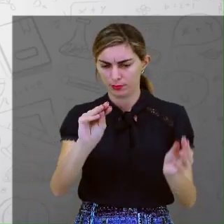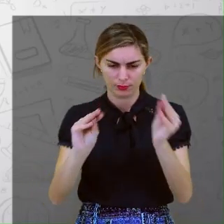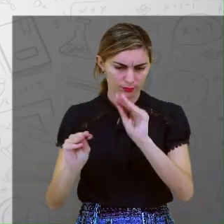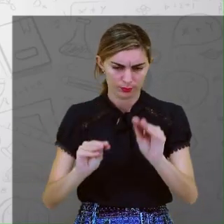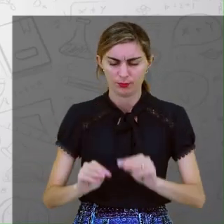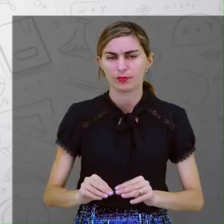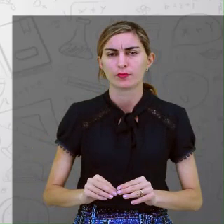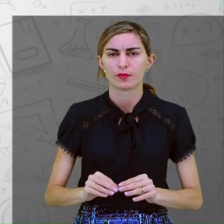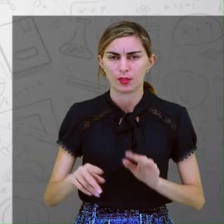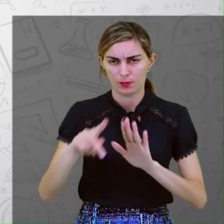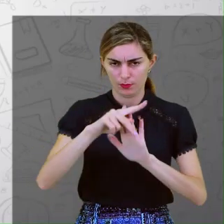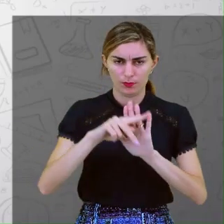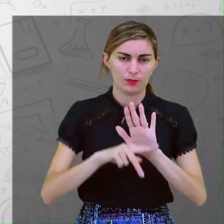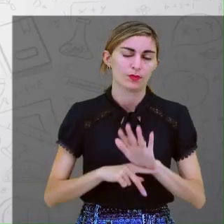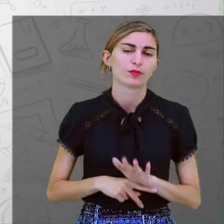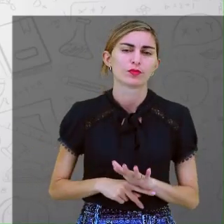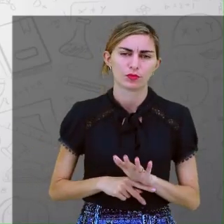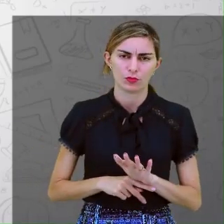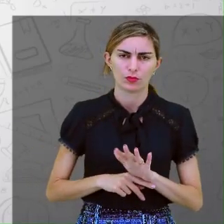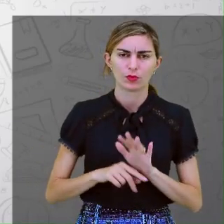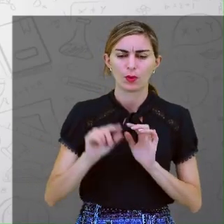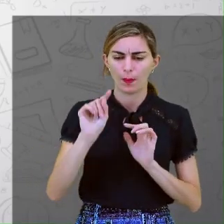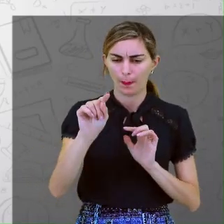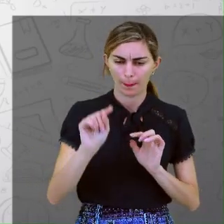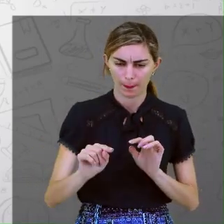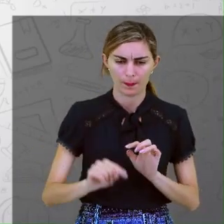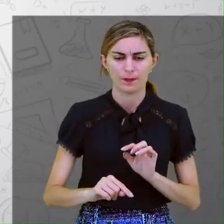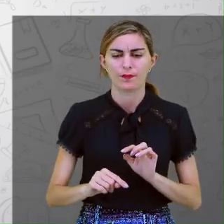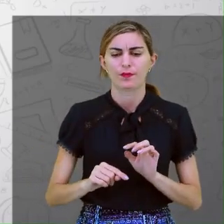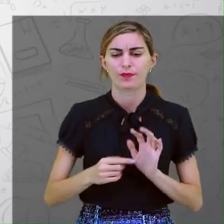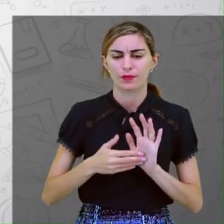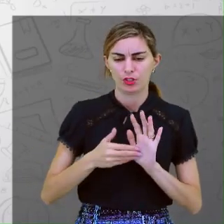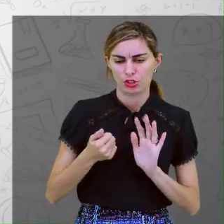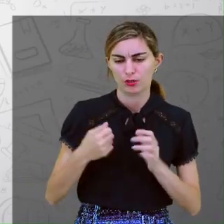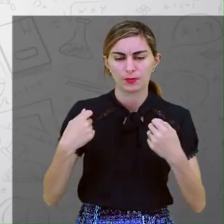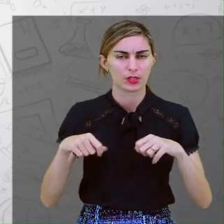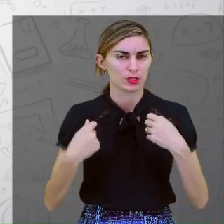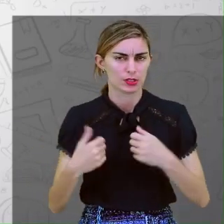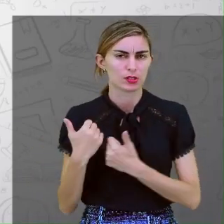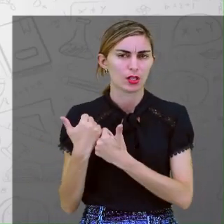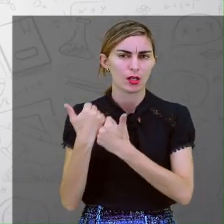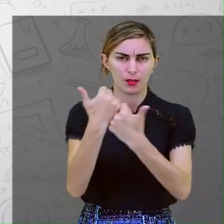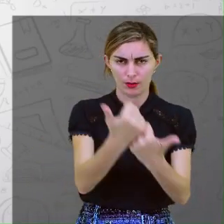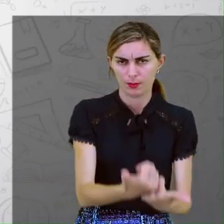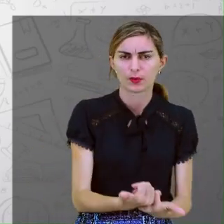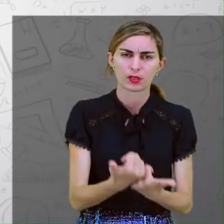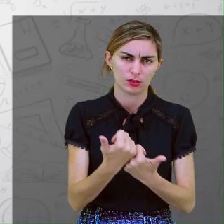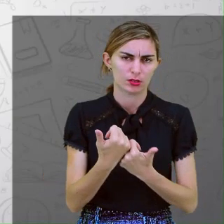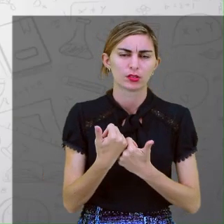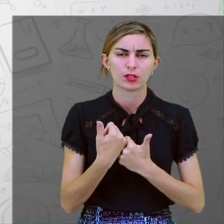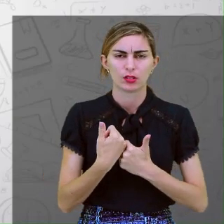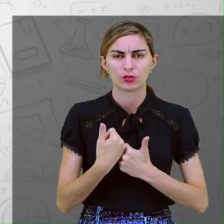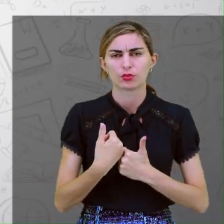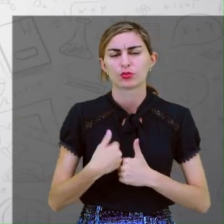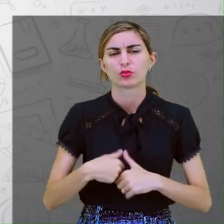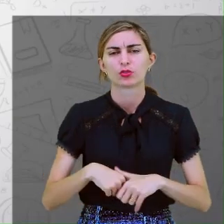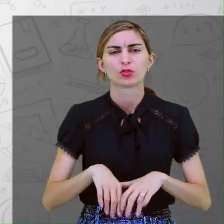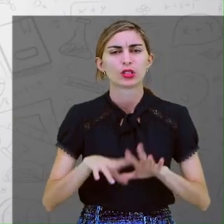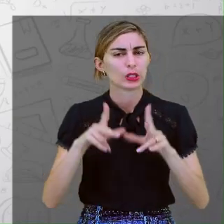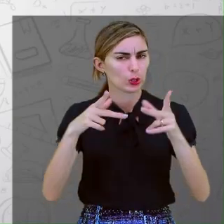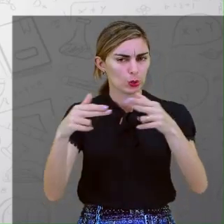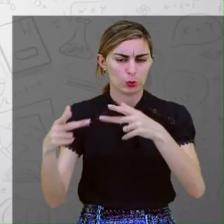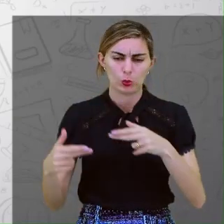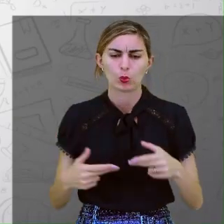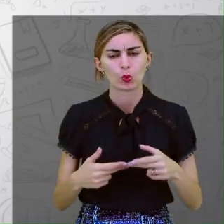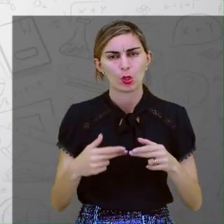adicionados ao projeto. Os pontos retirados, eles devem ser representados da mesma